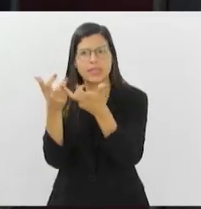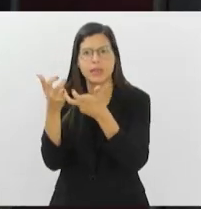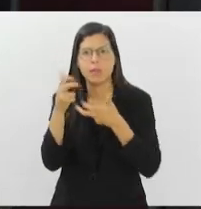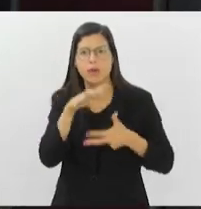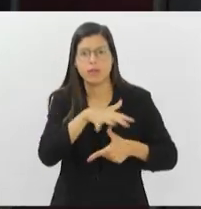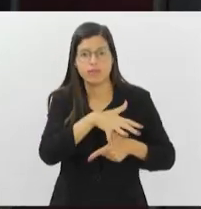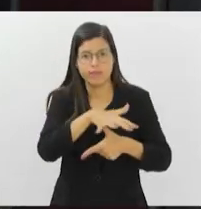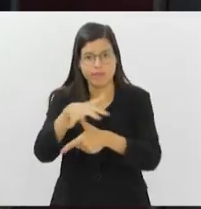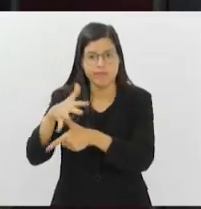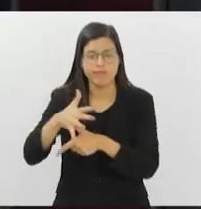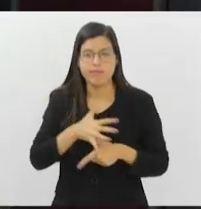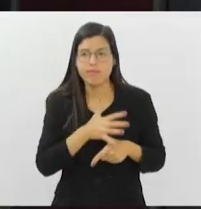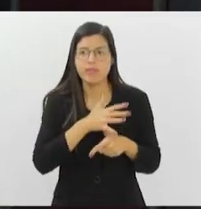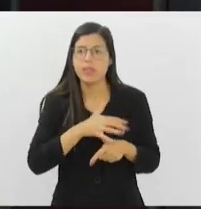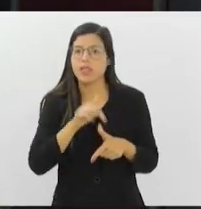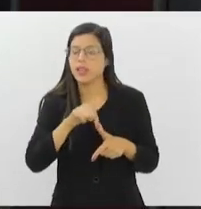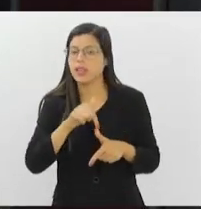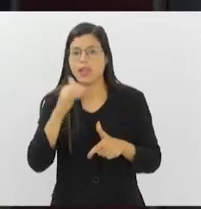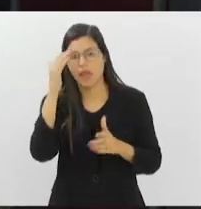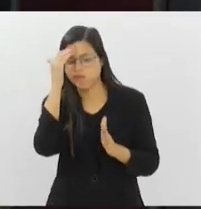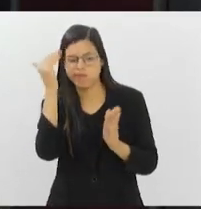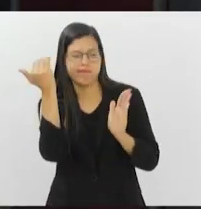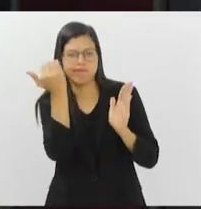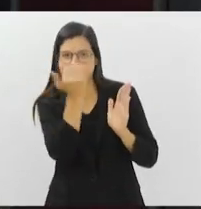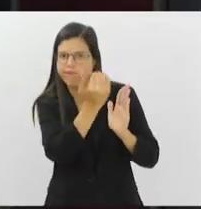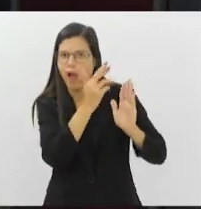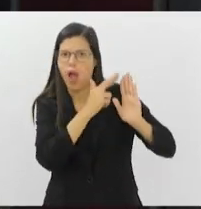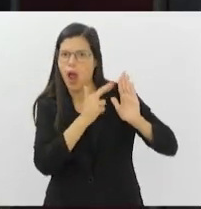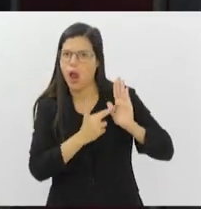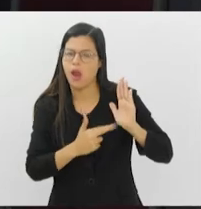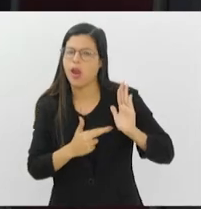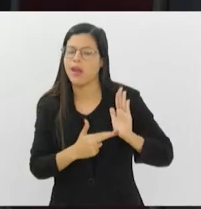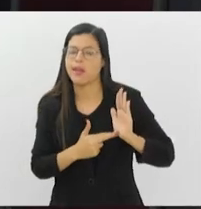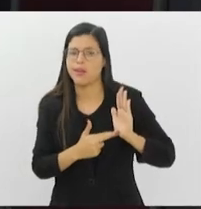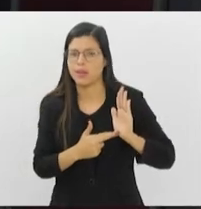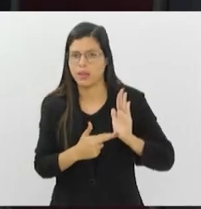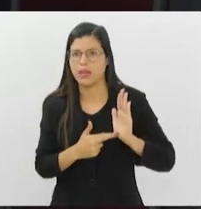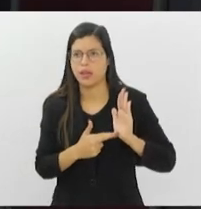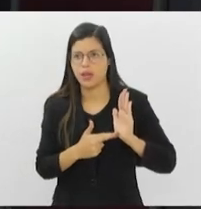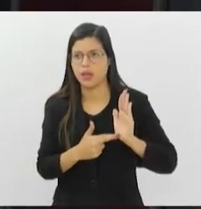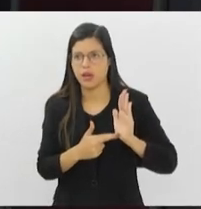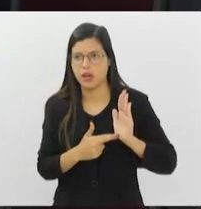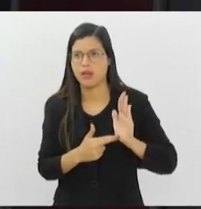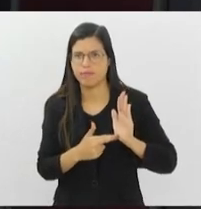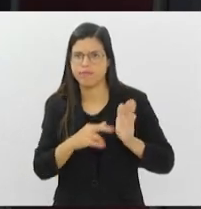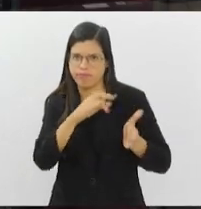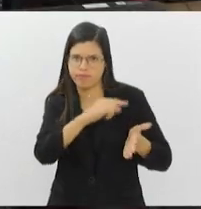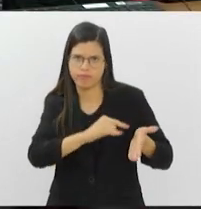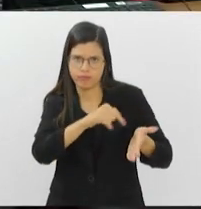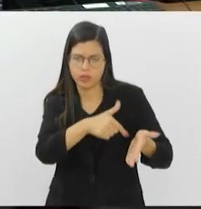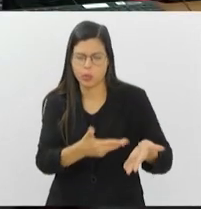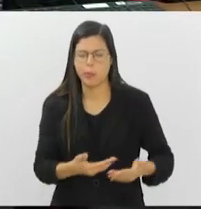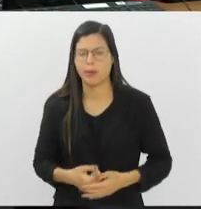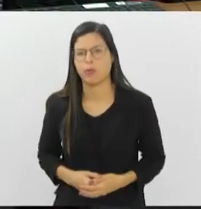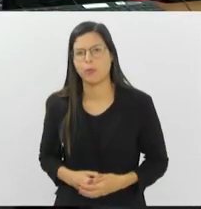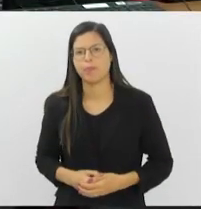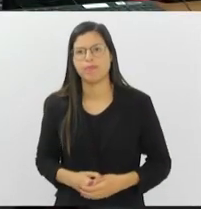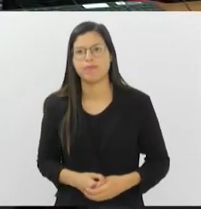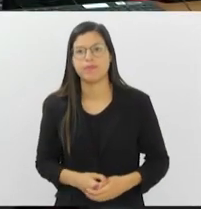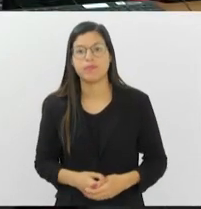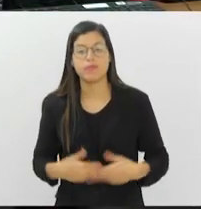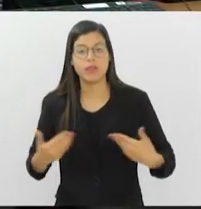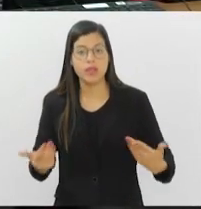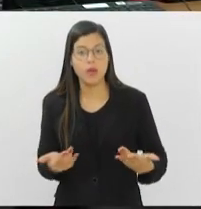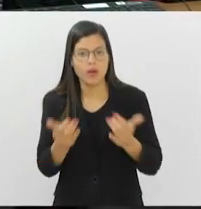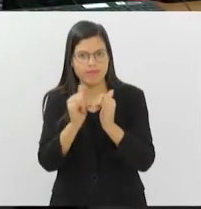estejam voando fora da regulamentação que foi estipulada aqui é por este taque vamos agora